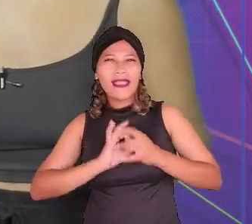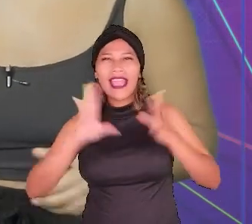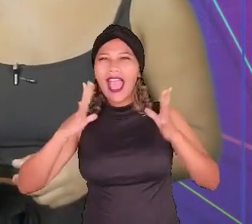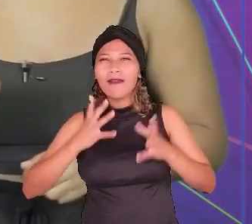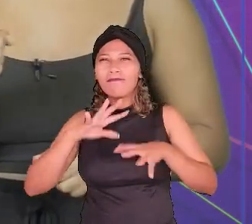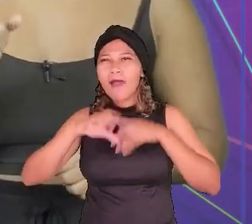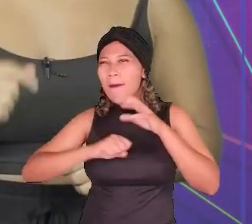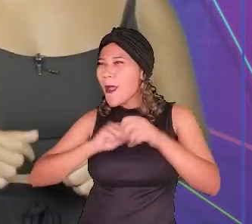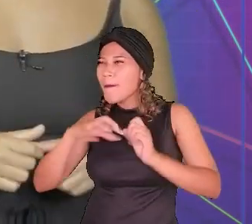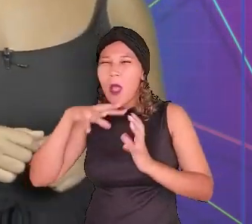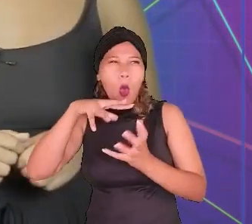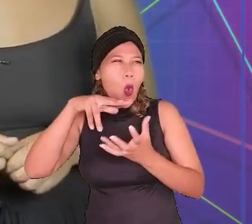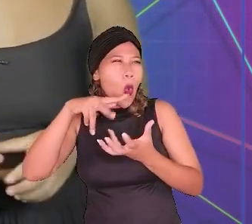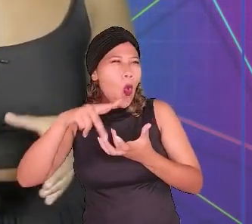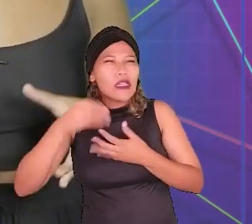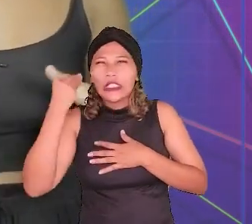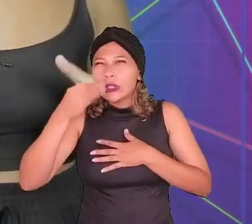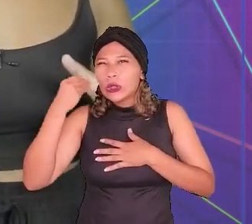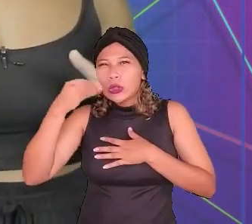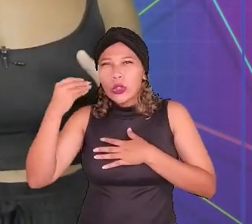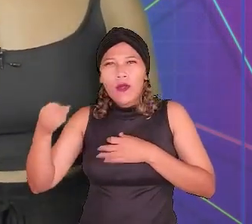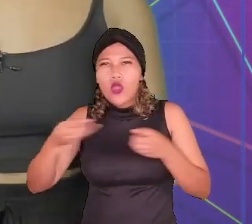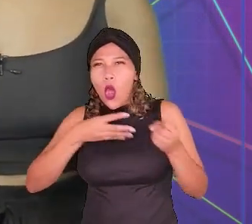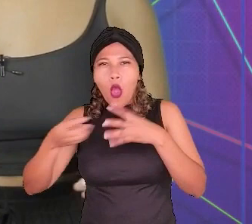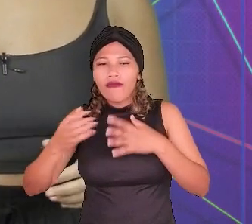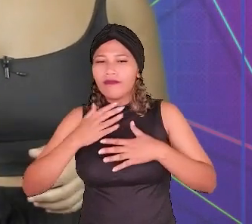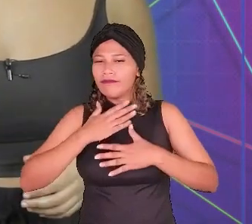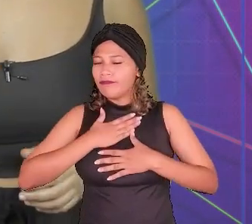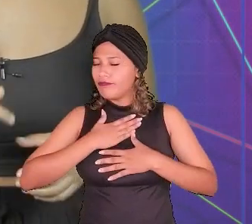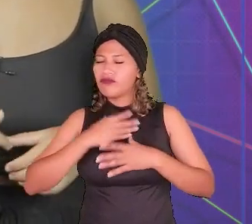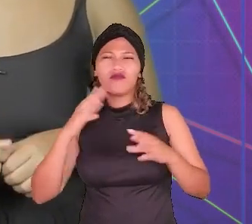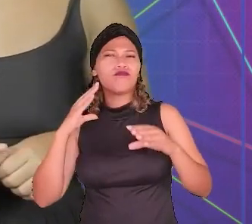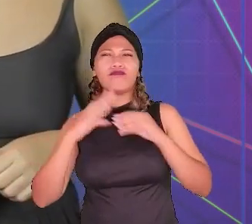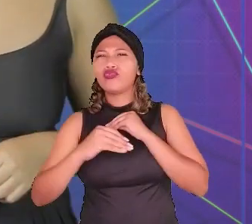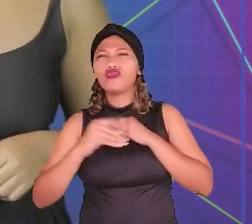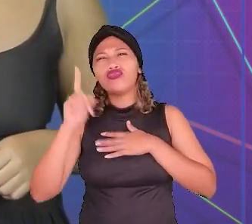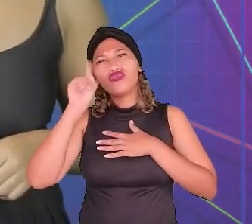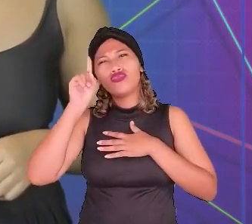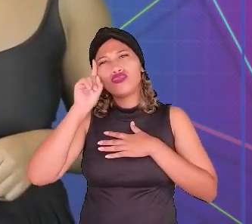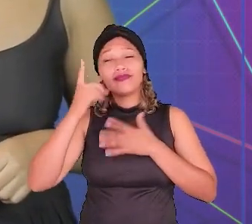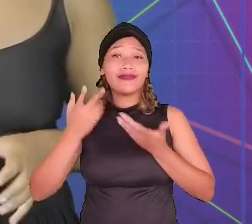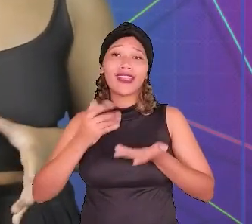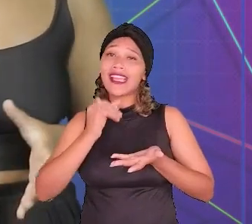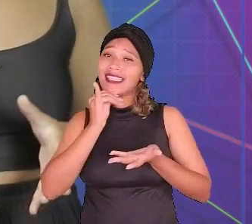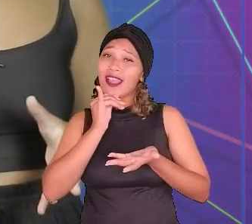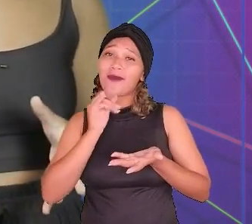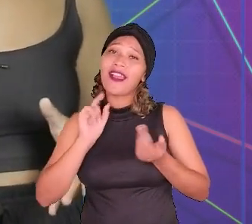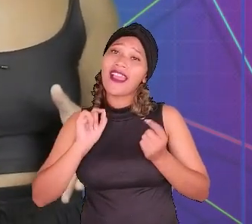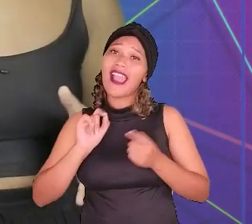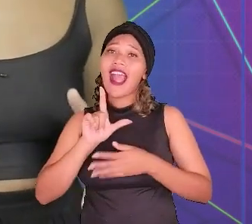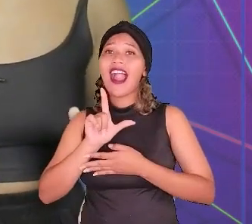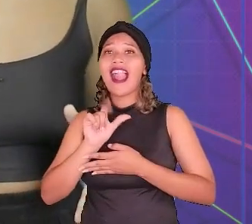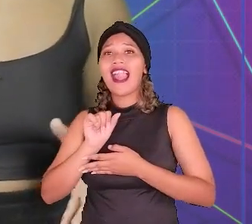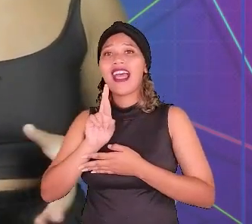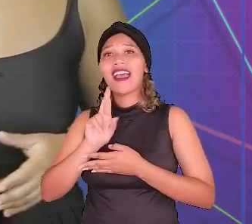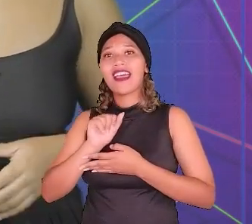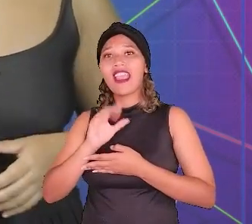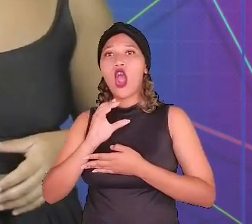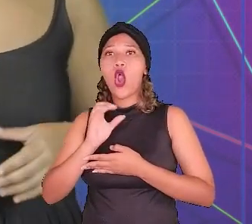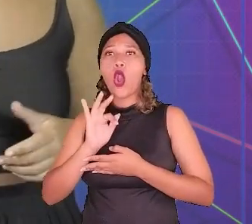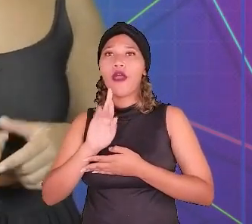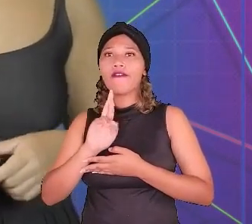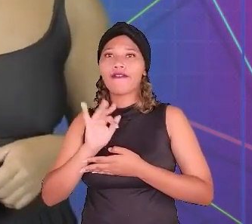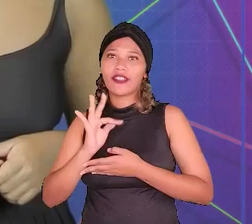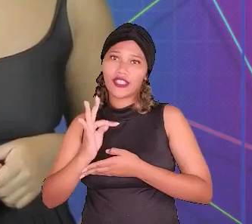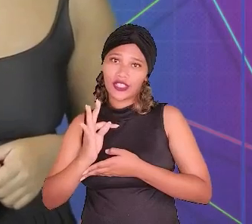liberdade para agir e descobrir o mundo. Busca experiências novas e foge das situações da rotina. E um exemplo é a Lara Croft,